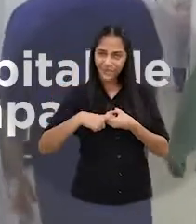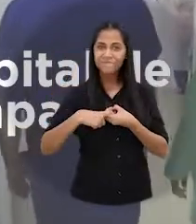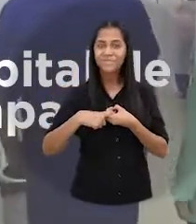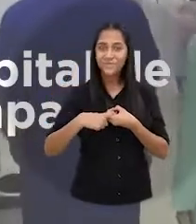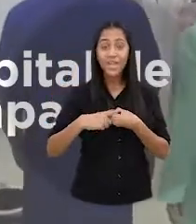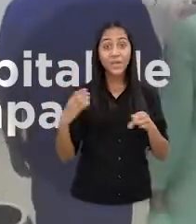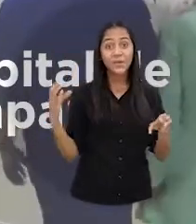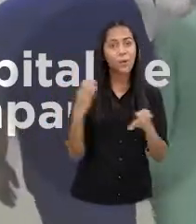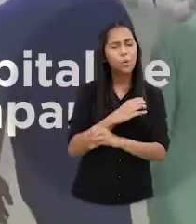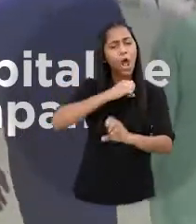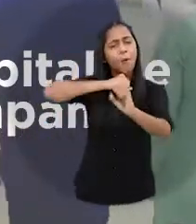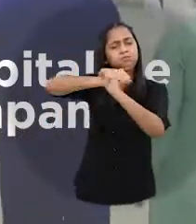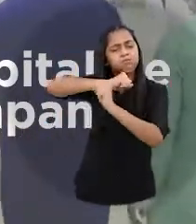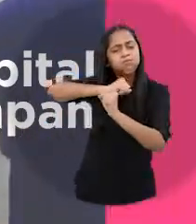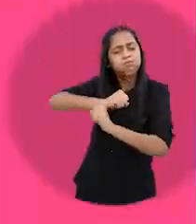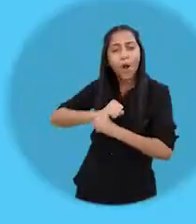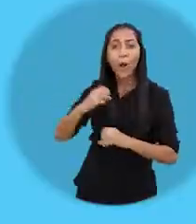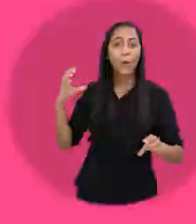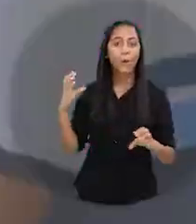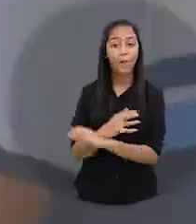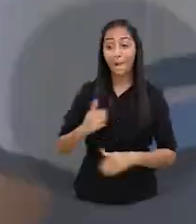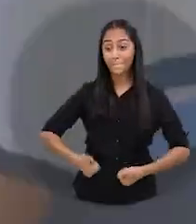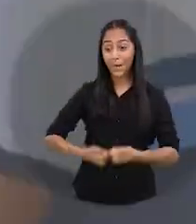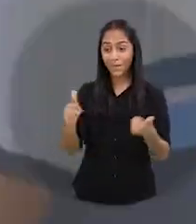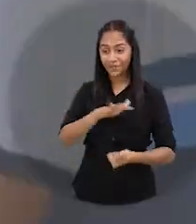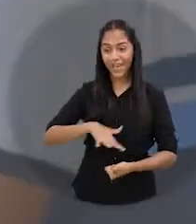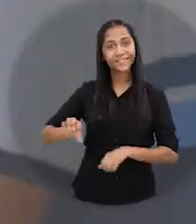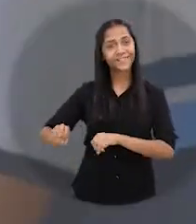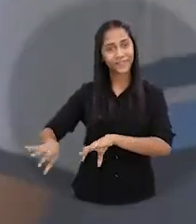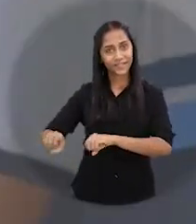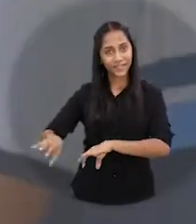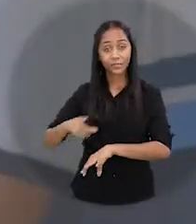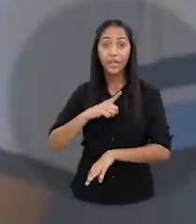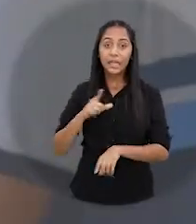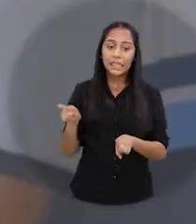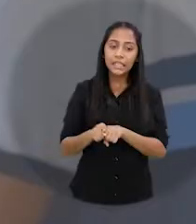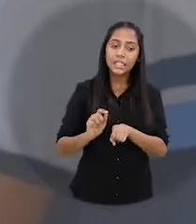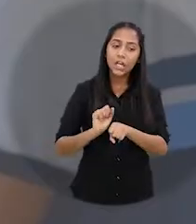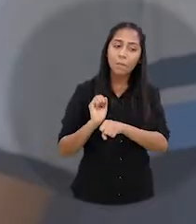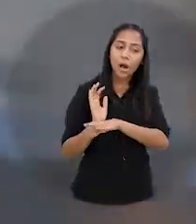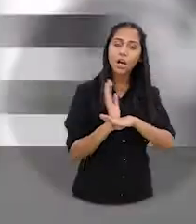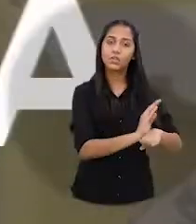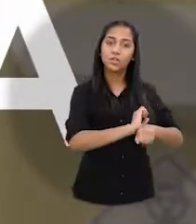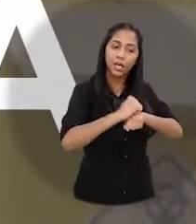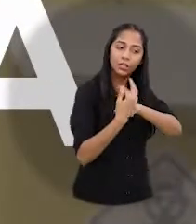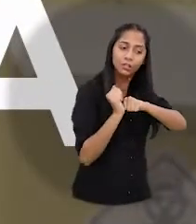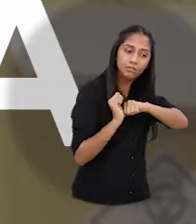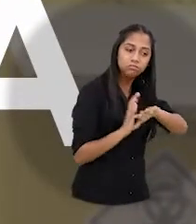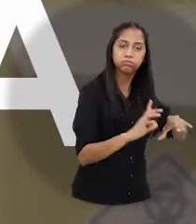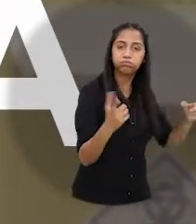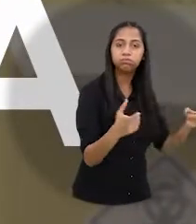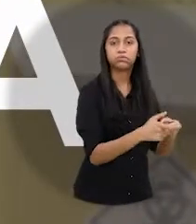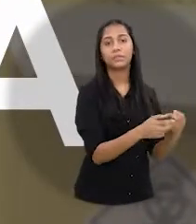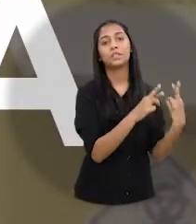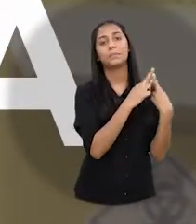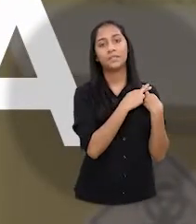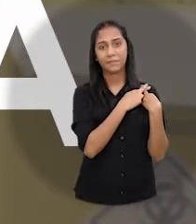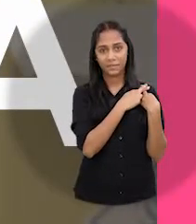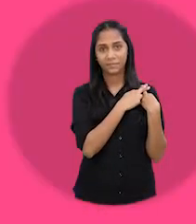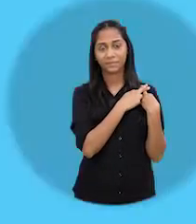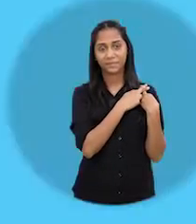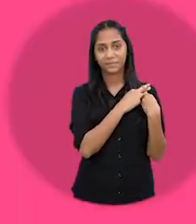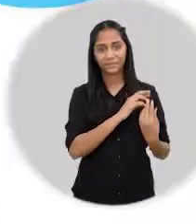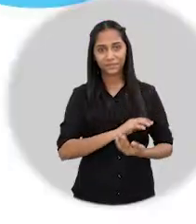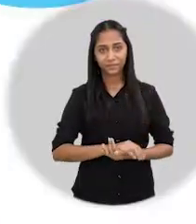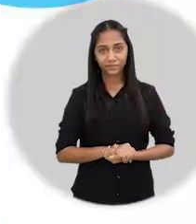e concluímos muitas obras. Melhoramos a educação e estamos superando o desafio do tamanho da